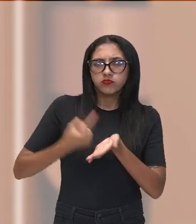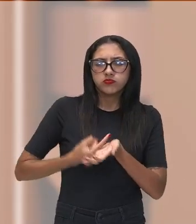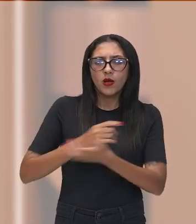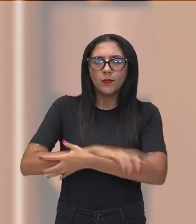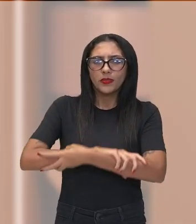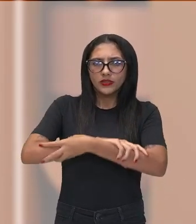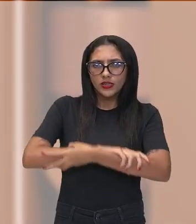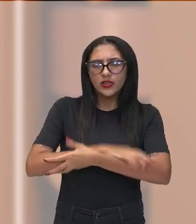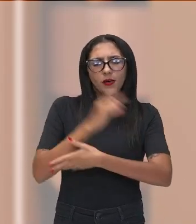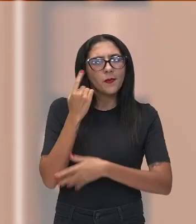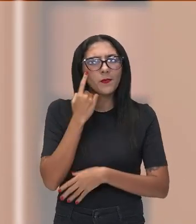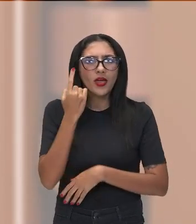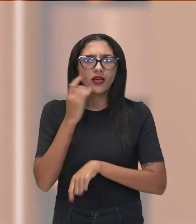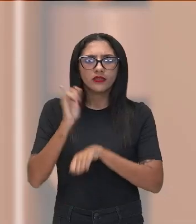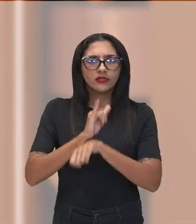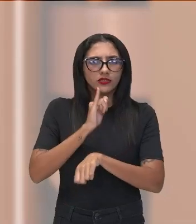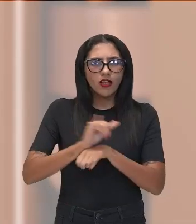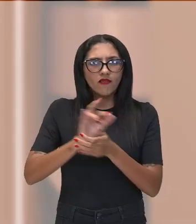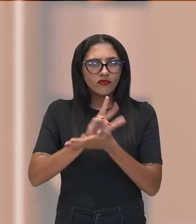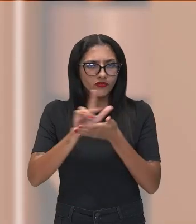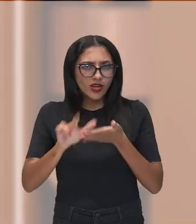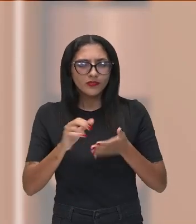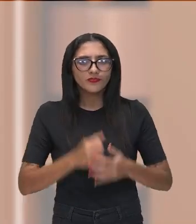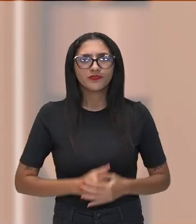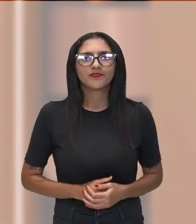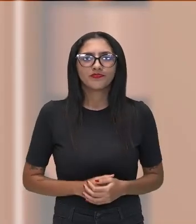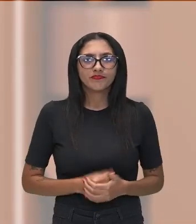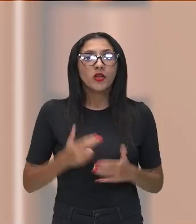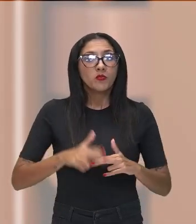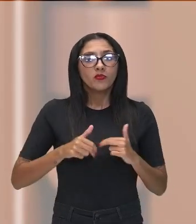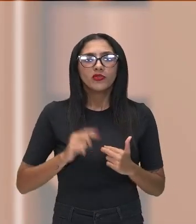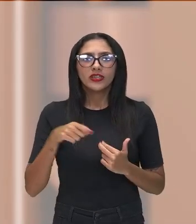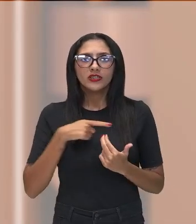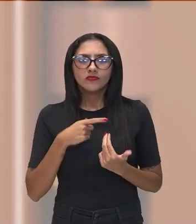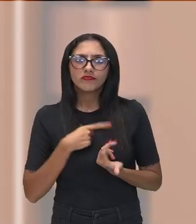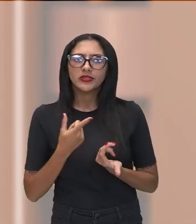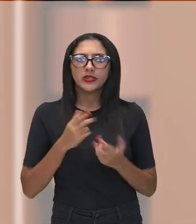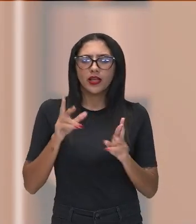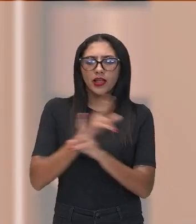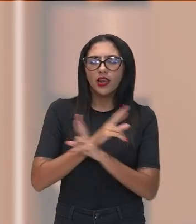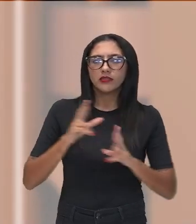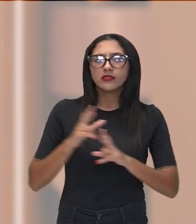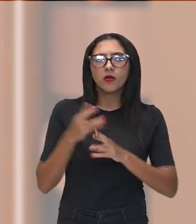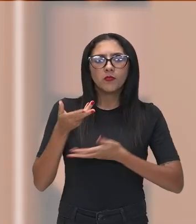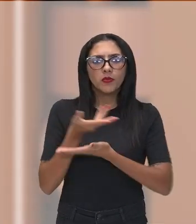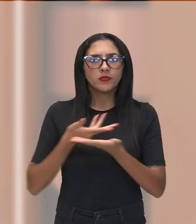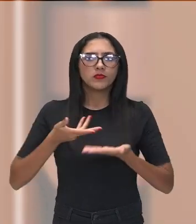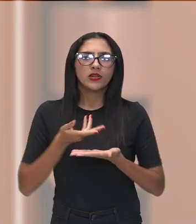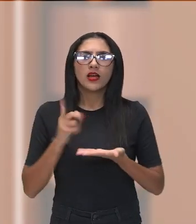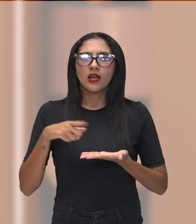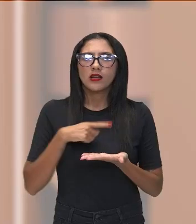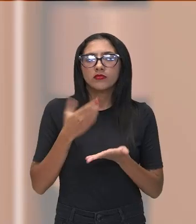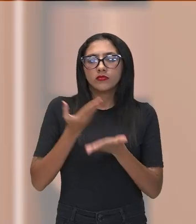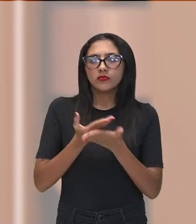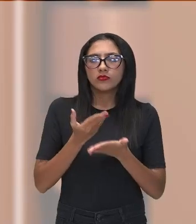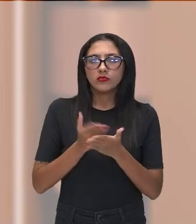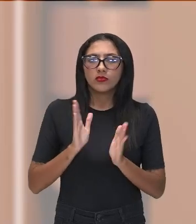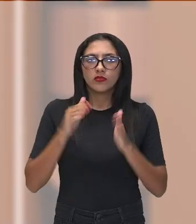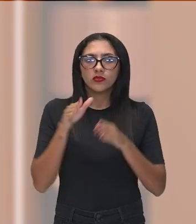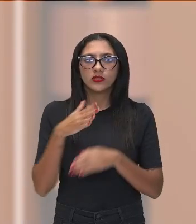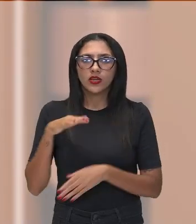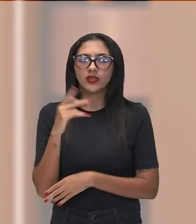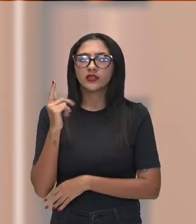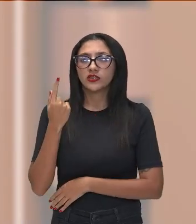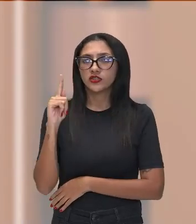de estratégias. Então todas essas estratégias, essas relações são objetos de estudo da geopolítica. Então nós